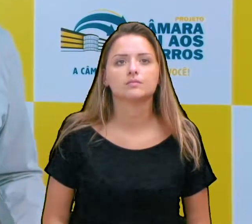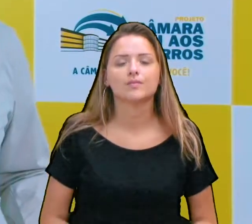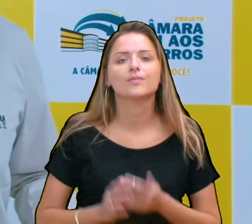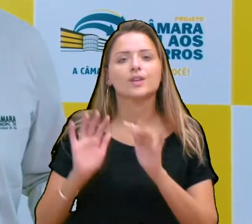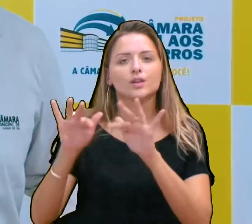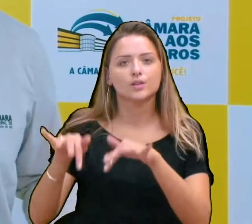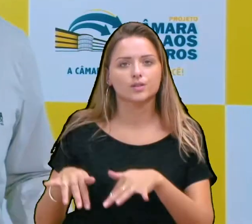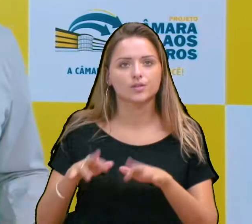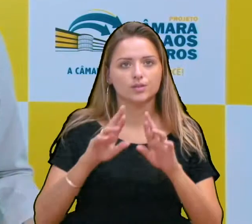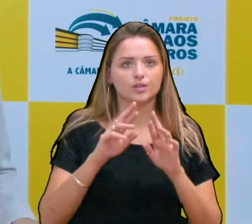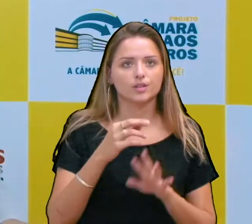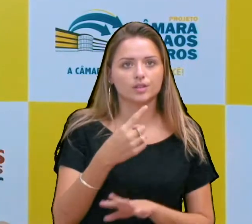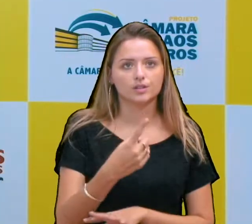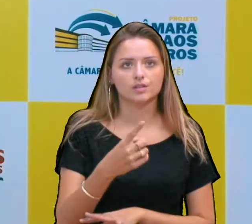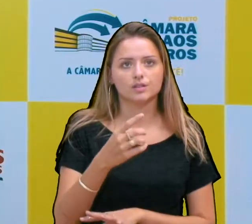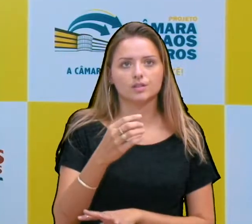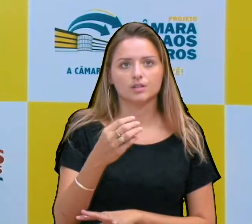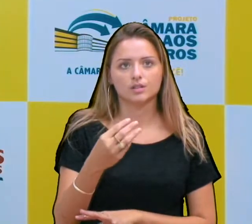Encerrada a